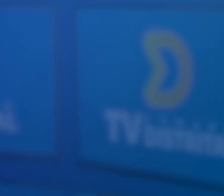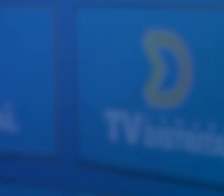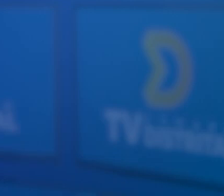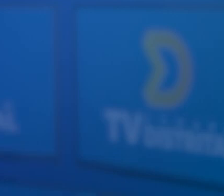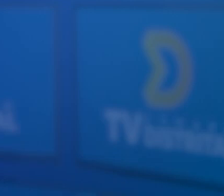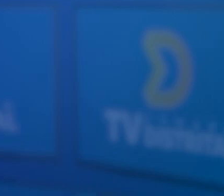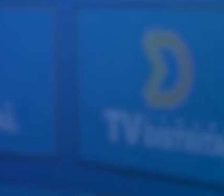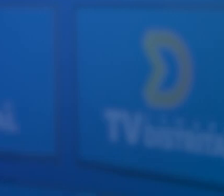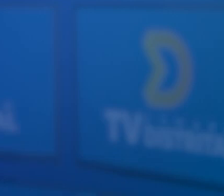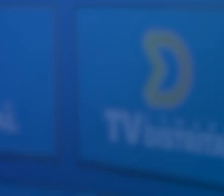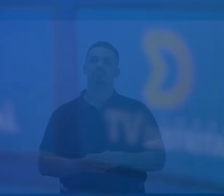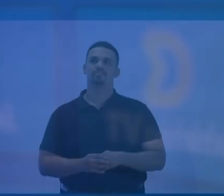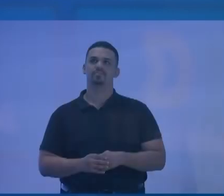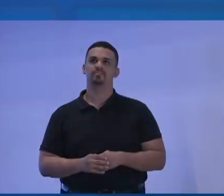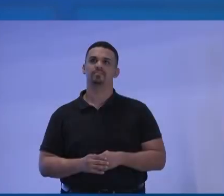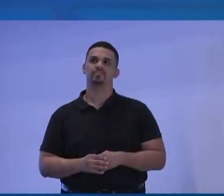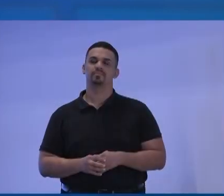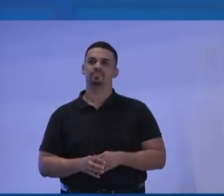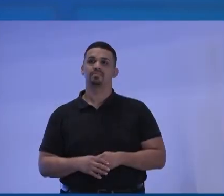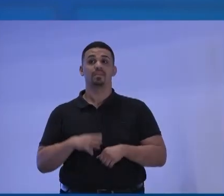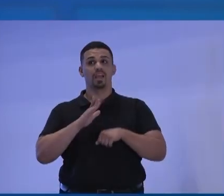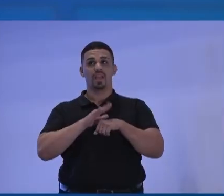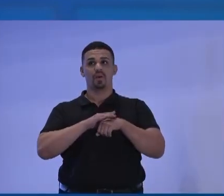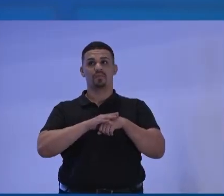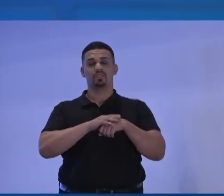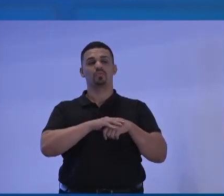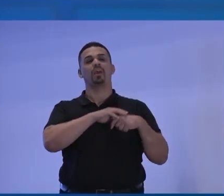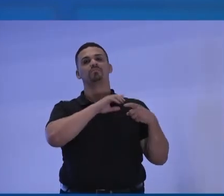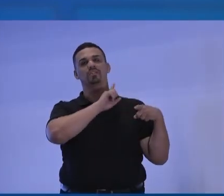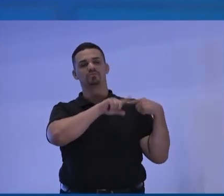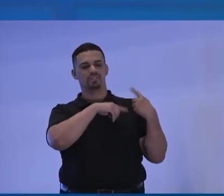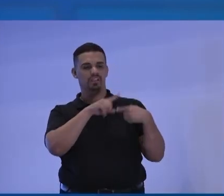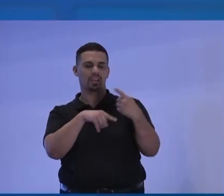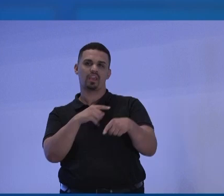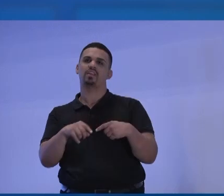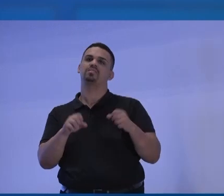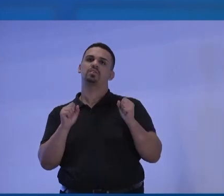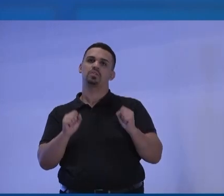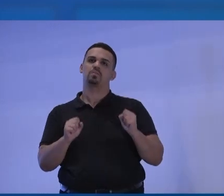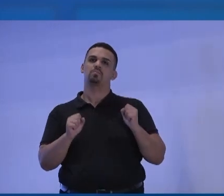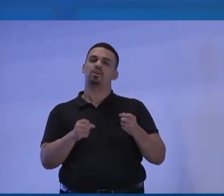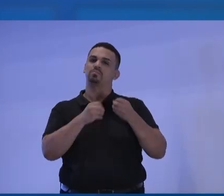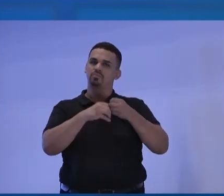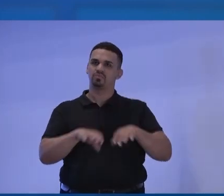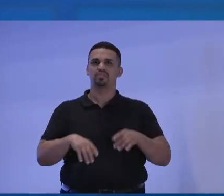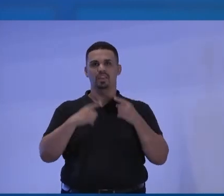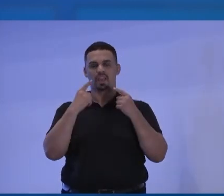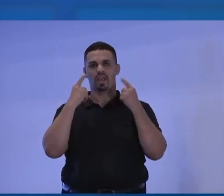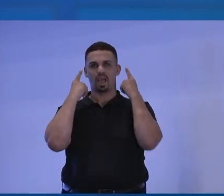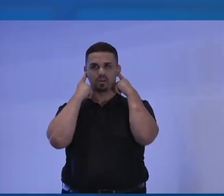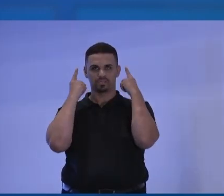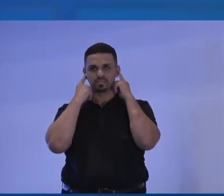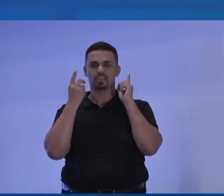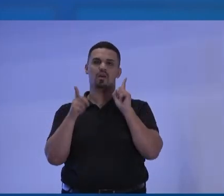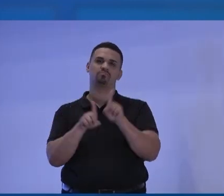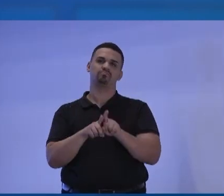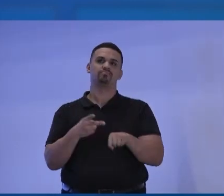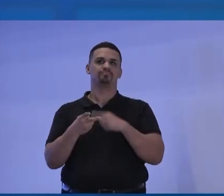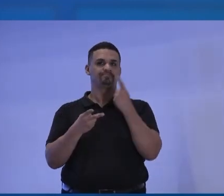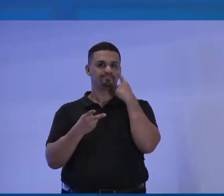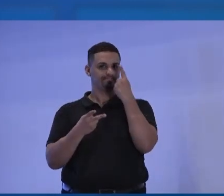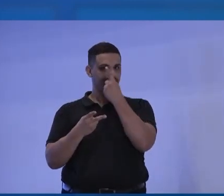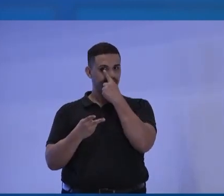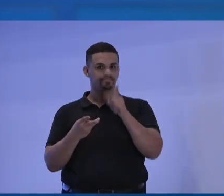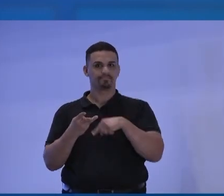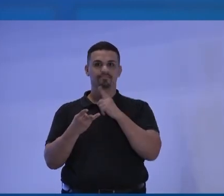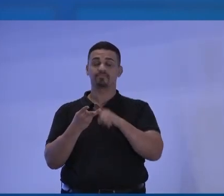a audição e também a pele, inicialmente com o surgimento de manchas café com leite, que evoluem